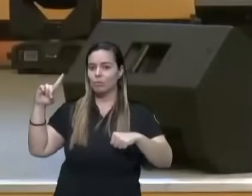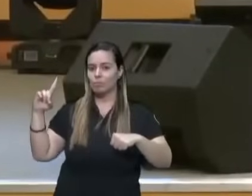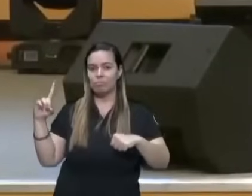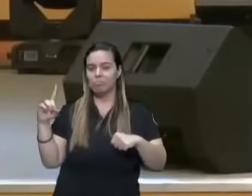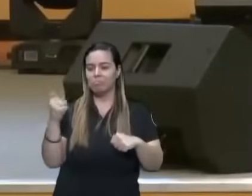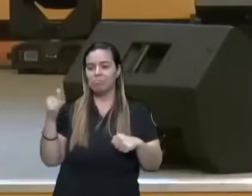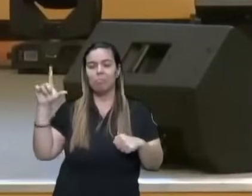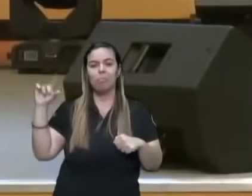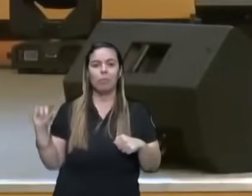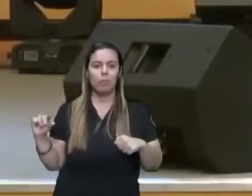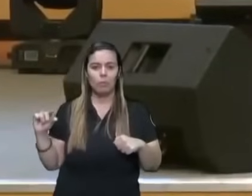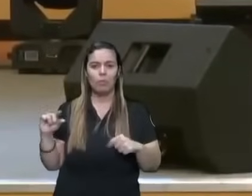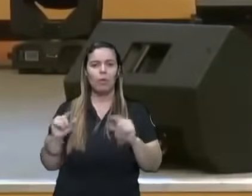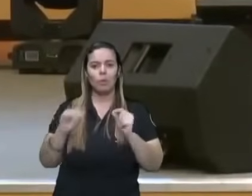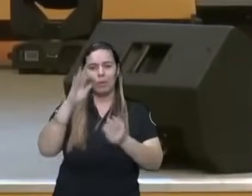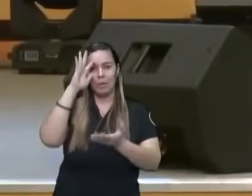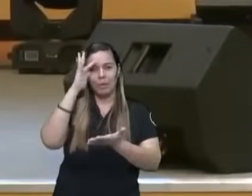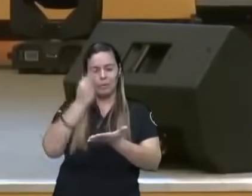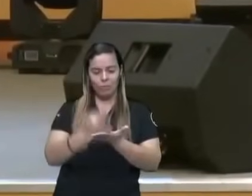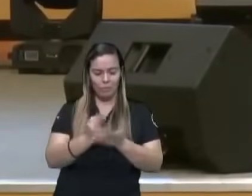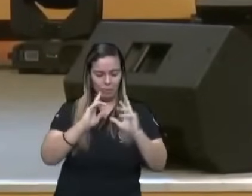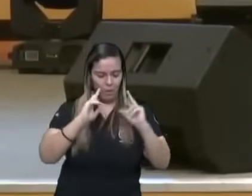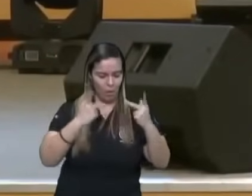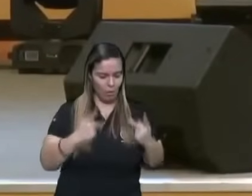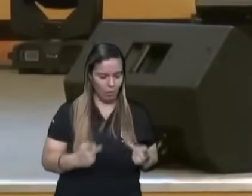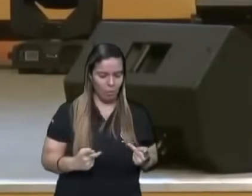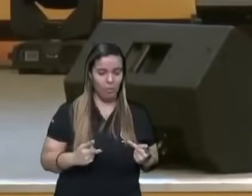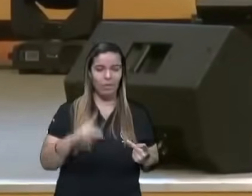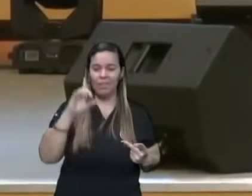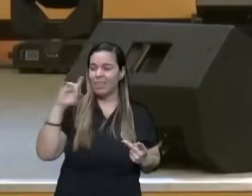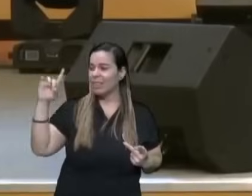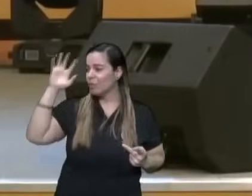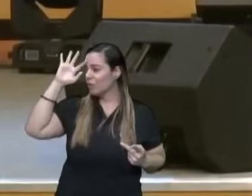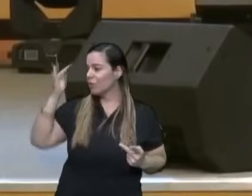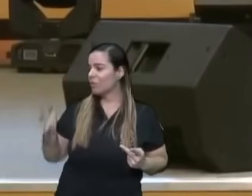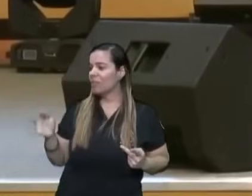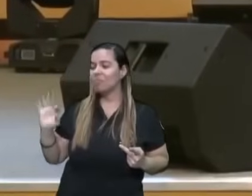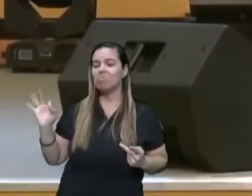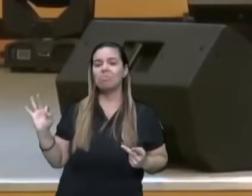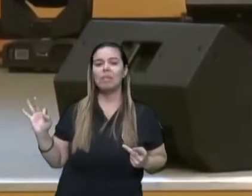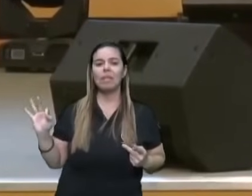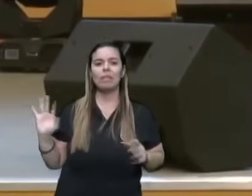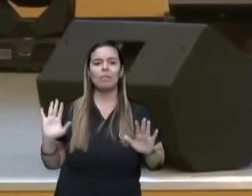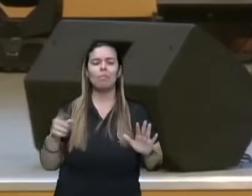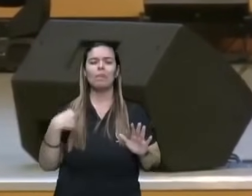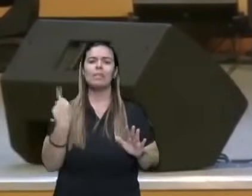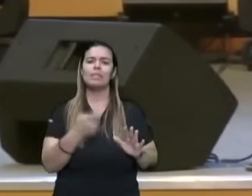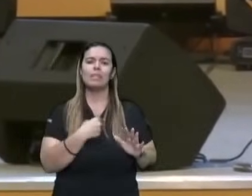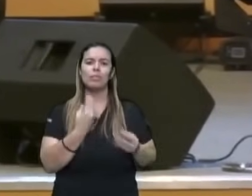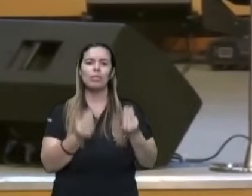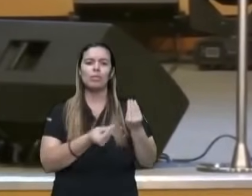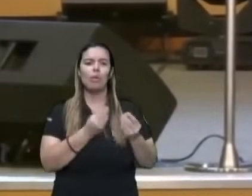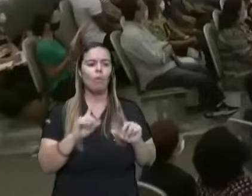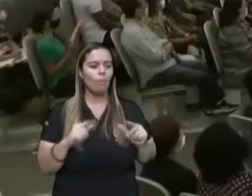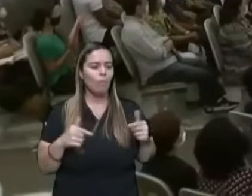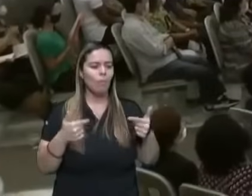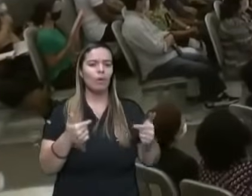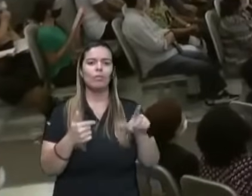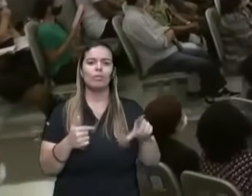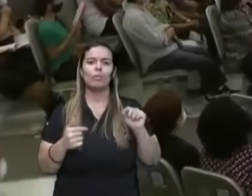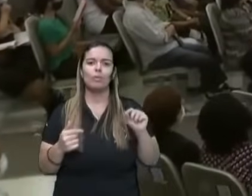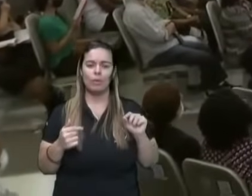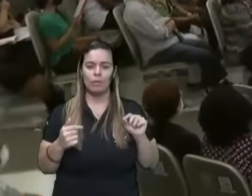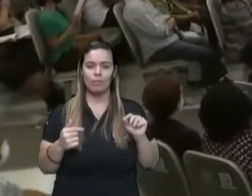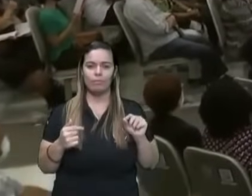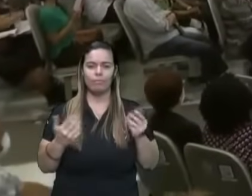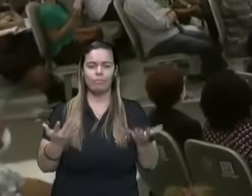É ter fé no poder humano do que no poder de Deus. Mas, pastor, quando é que nós fazemos isso? Quando é,